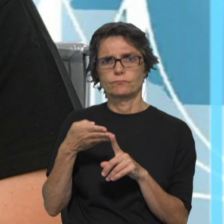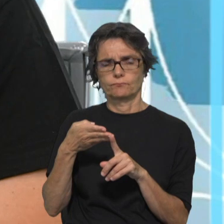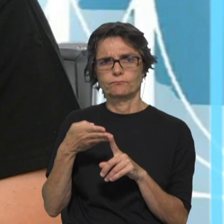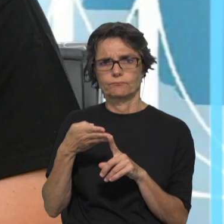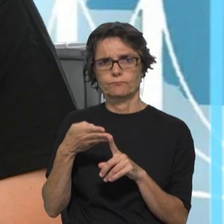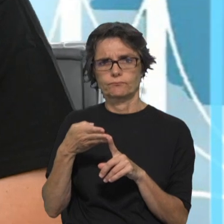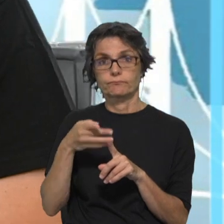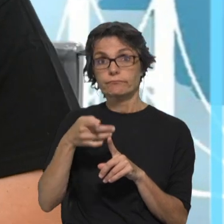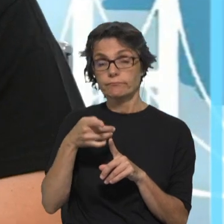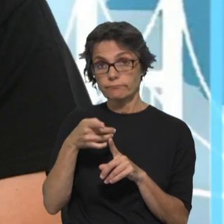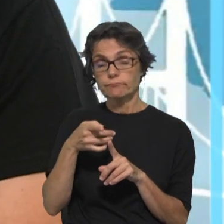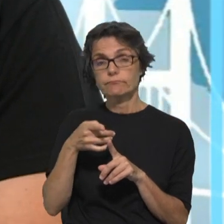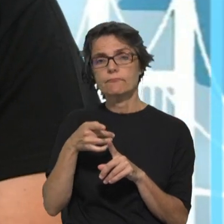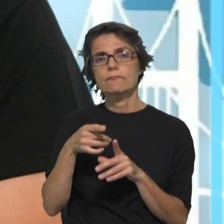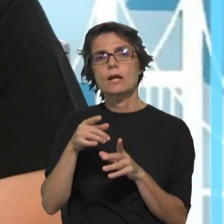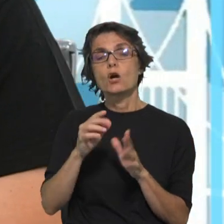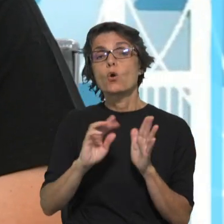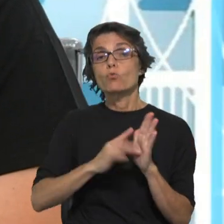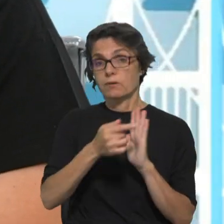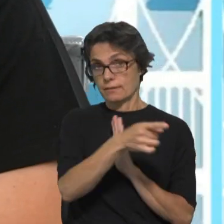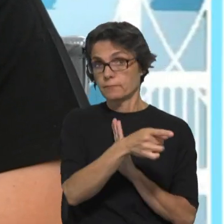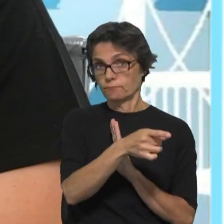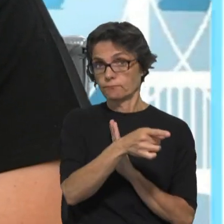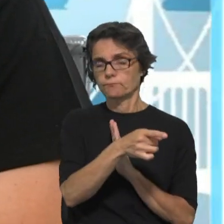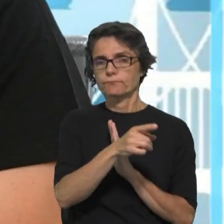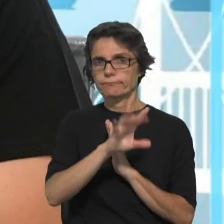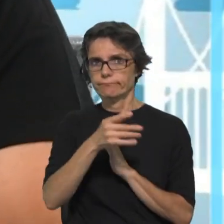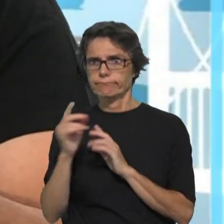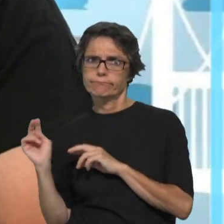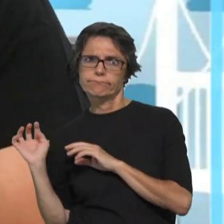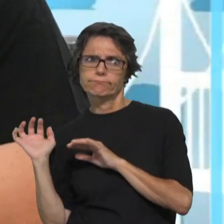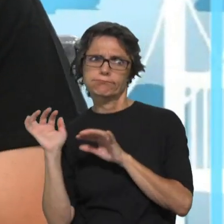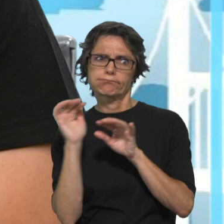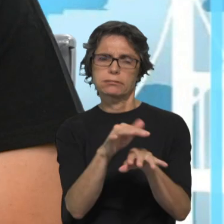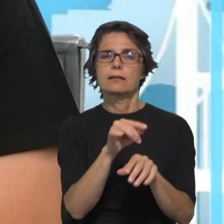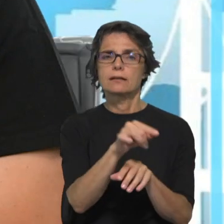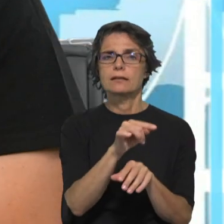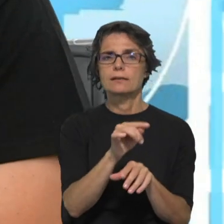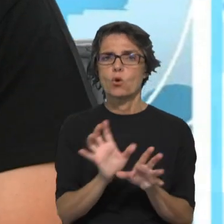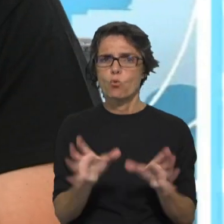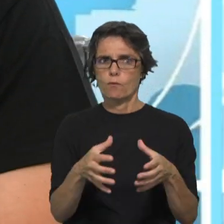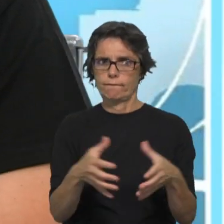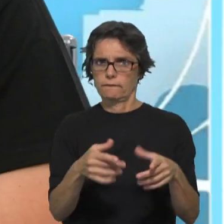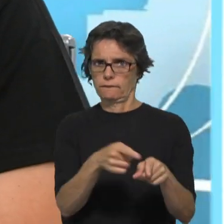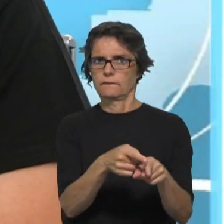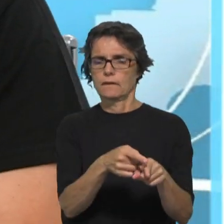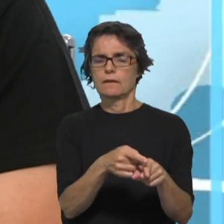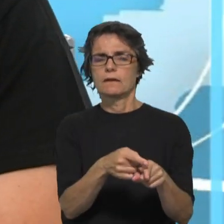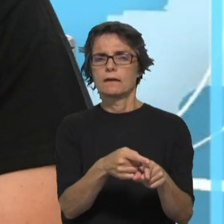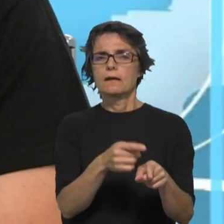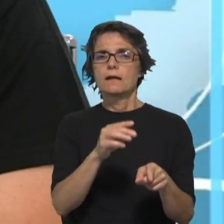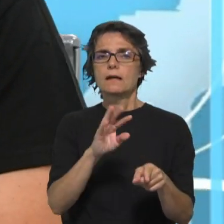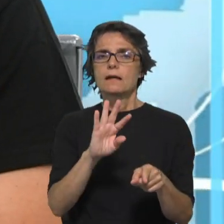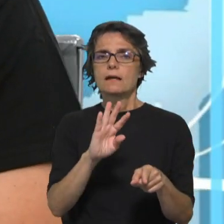numa realidade de Belo Horizonte, então no Brasil. E éramos um grupo relativamente grande nesse sentido, mas